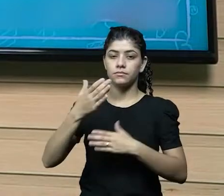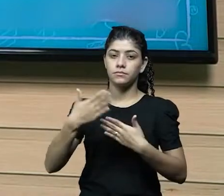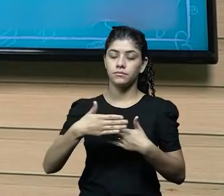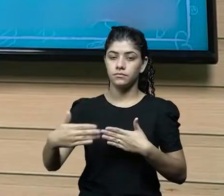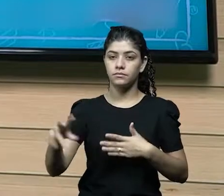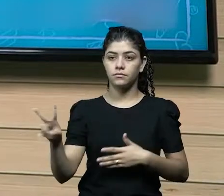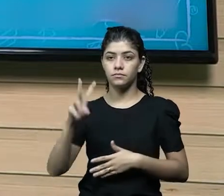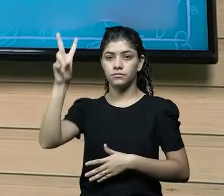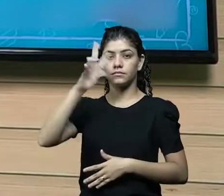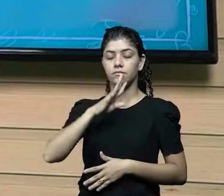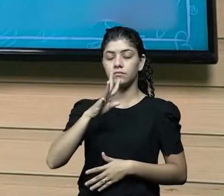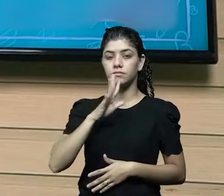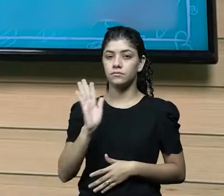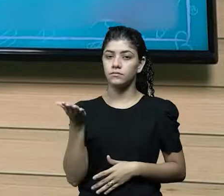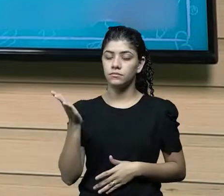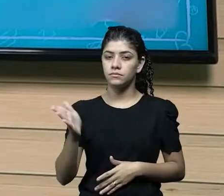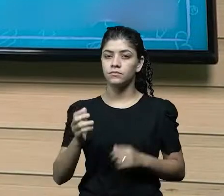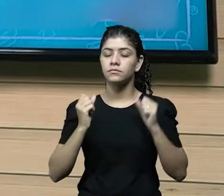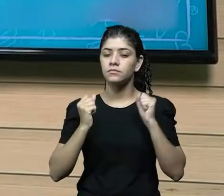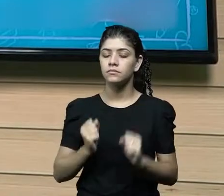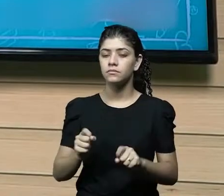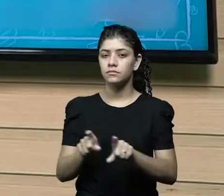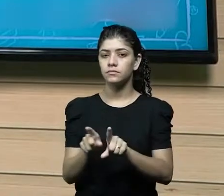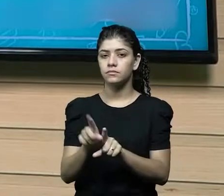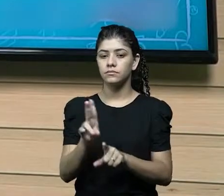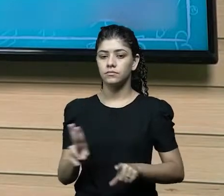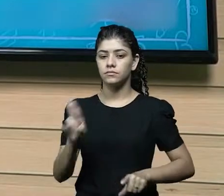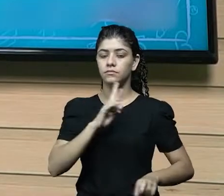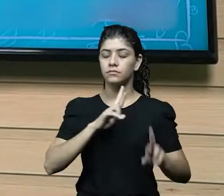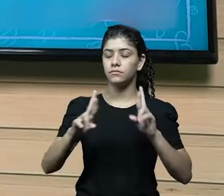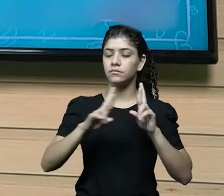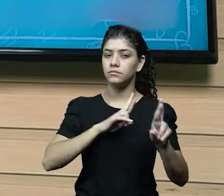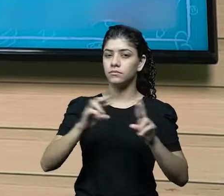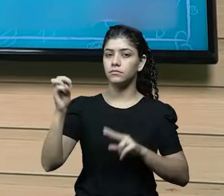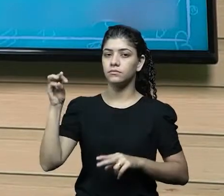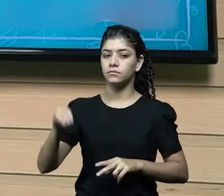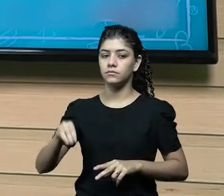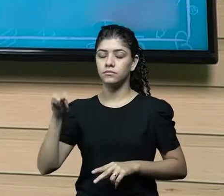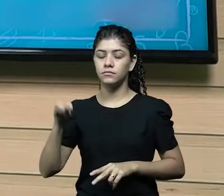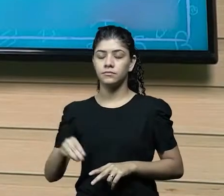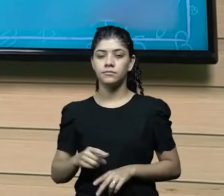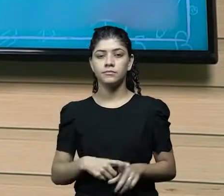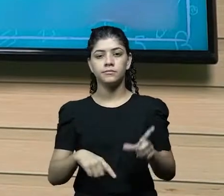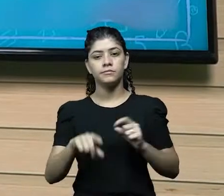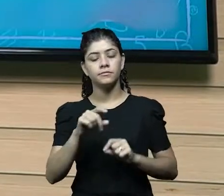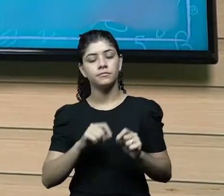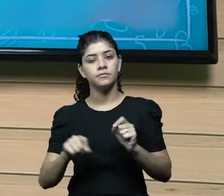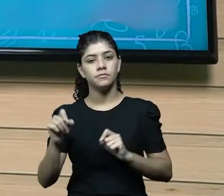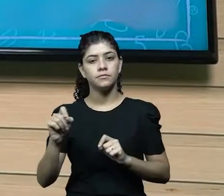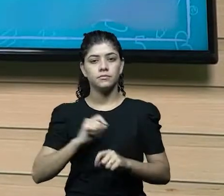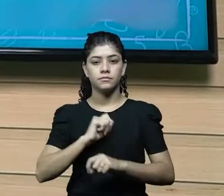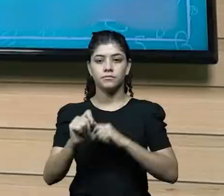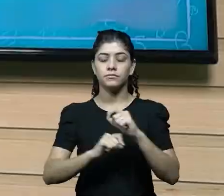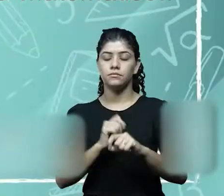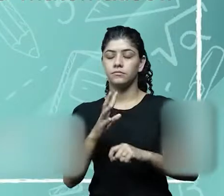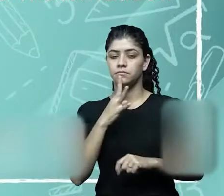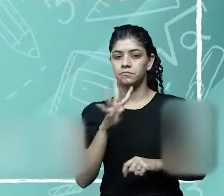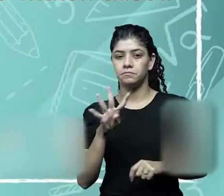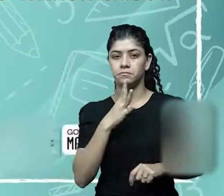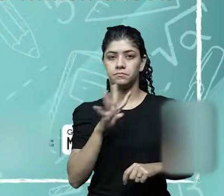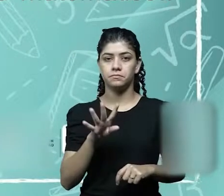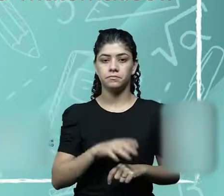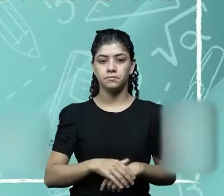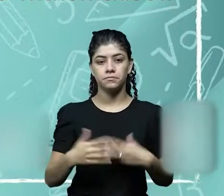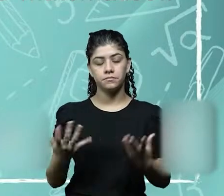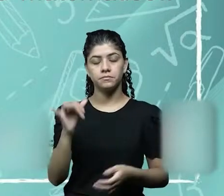de valores conhecidos, nós podemos usar uma relação matemática para determinar aquilo que é desconhecido.